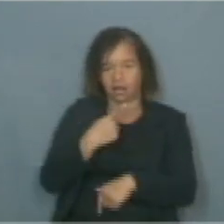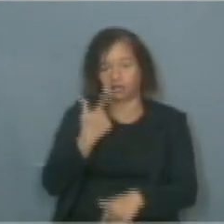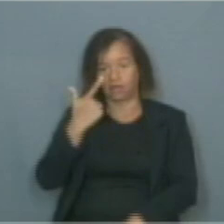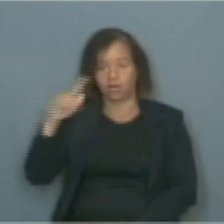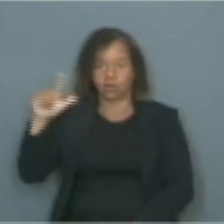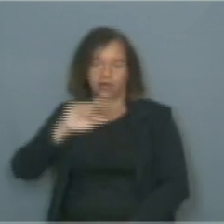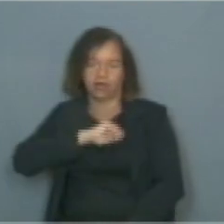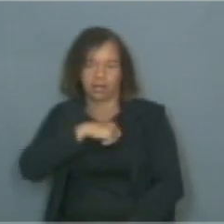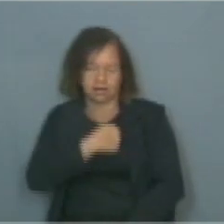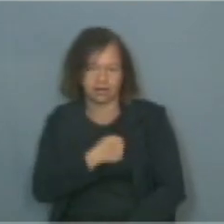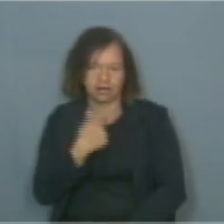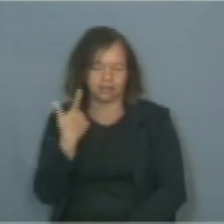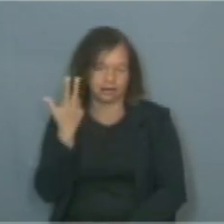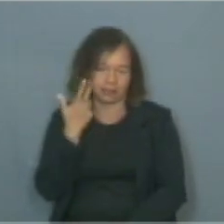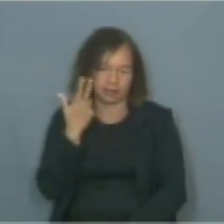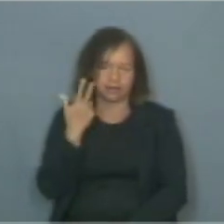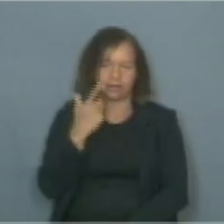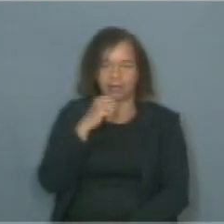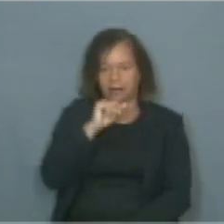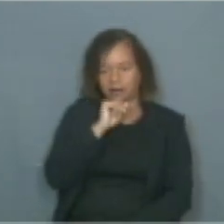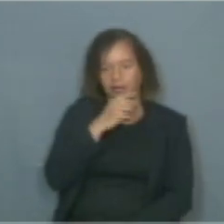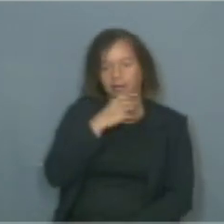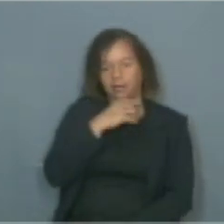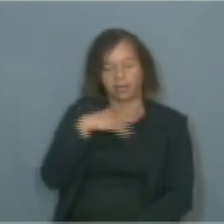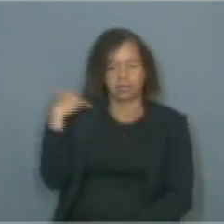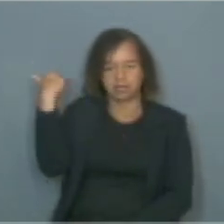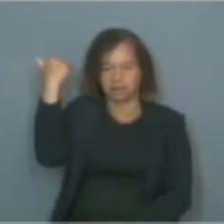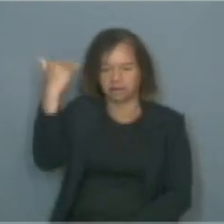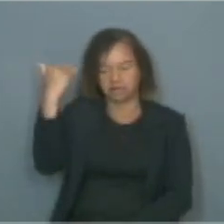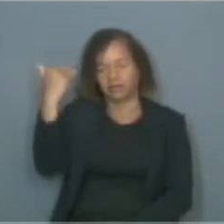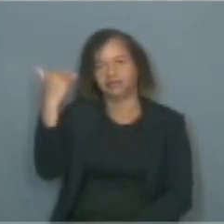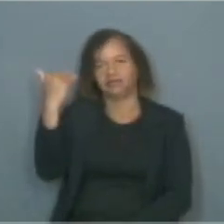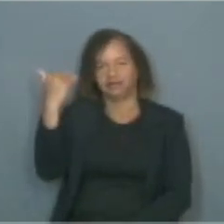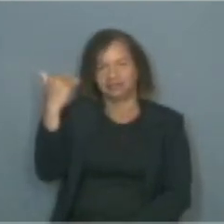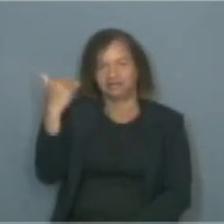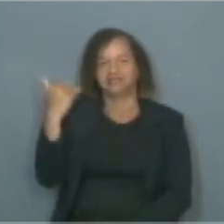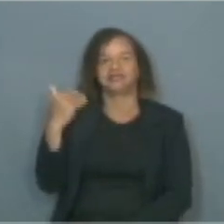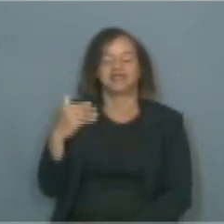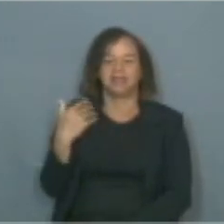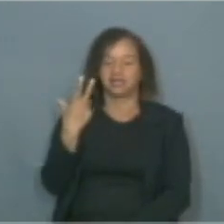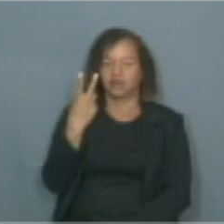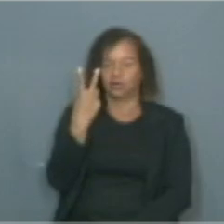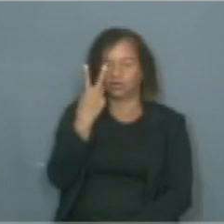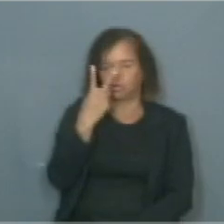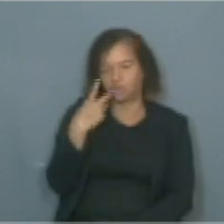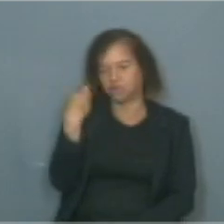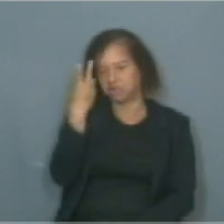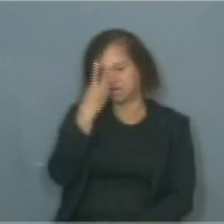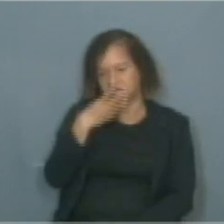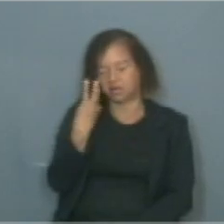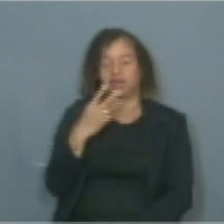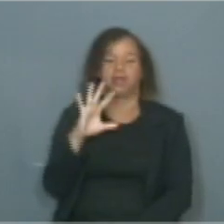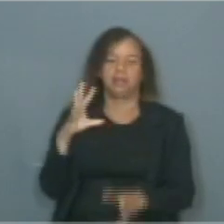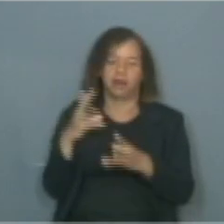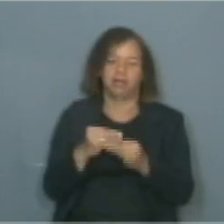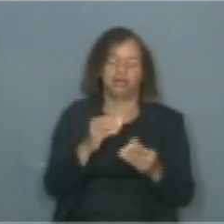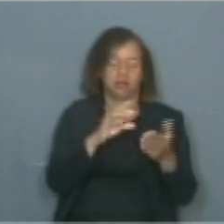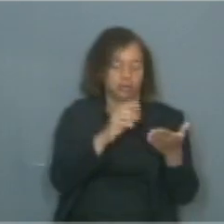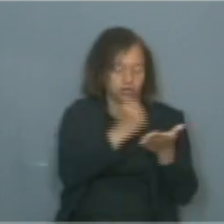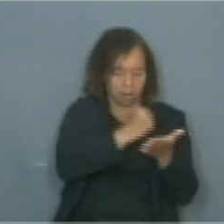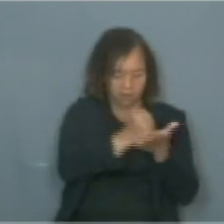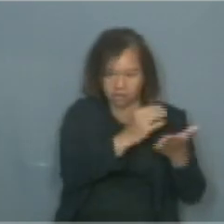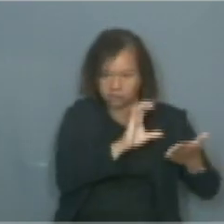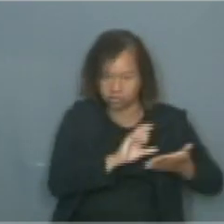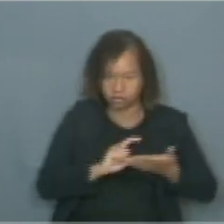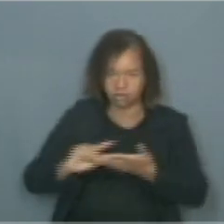uma delegacia de plantão, com a mãe ou com o adulto, aí ele passa lá mais 2 ou 3 horas, depois ele pega todos os encaminhamentos e vai